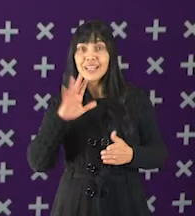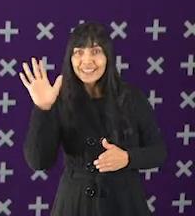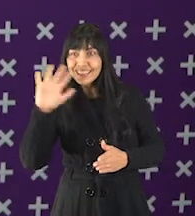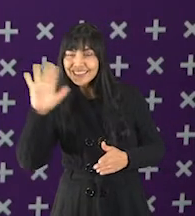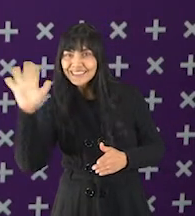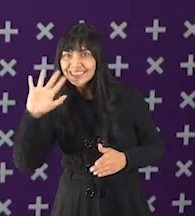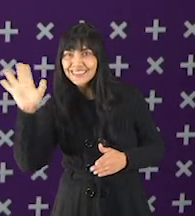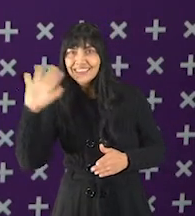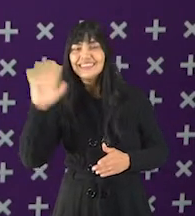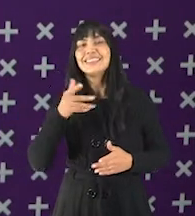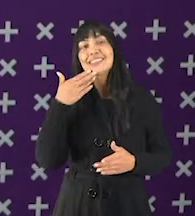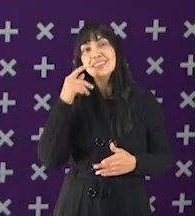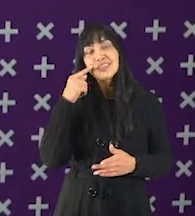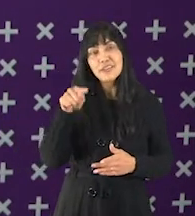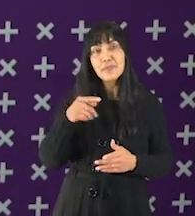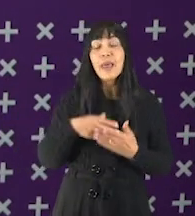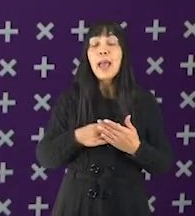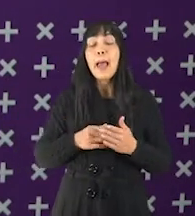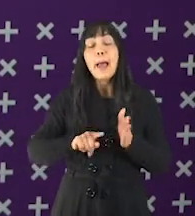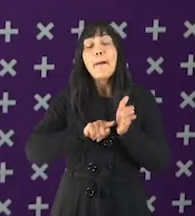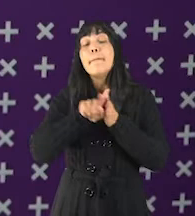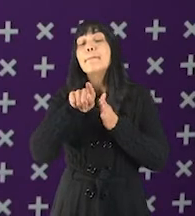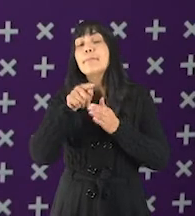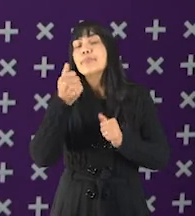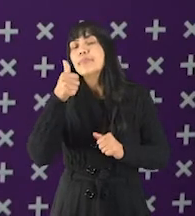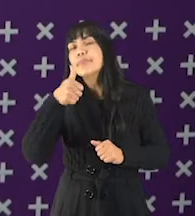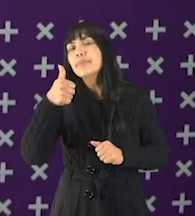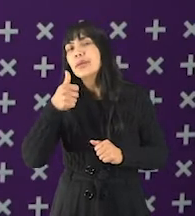Aê, está todo mundo conectado. Muito bem, a primeira